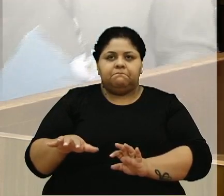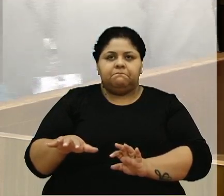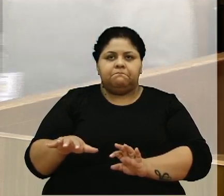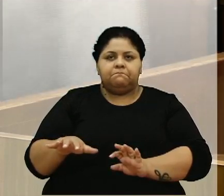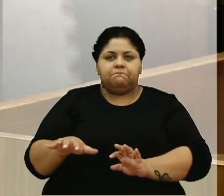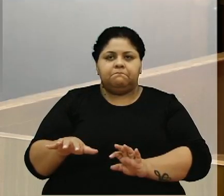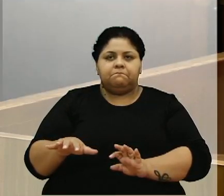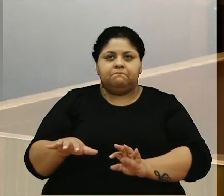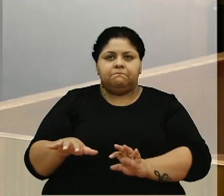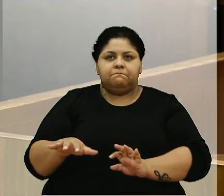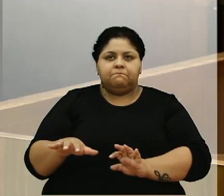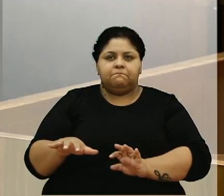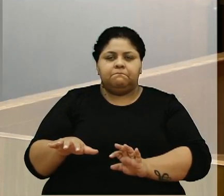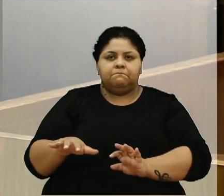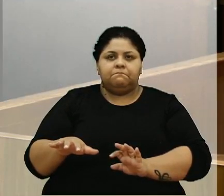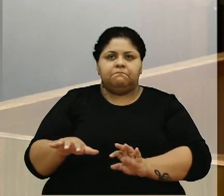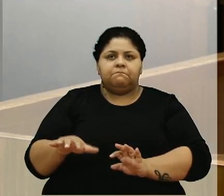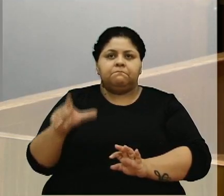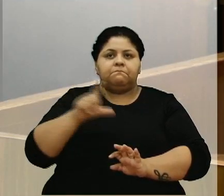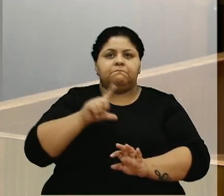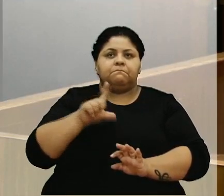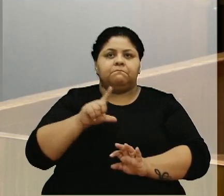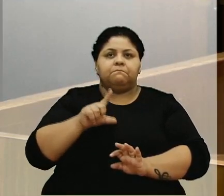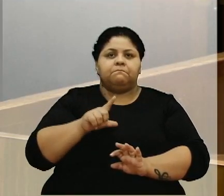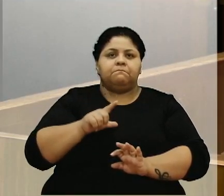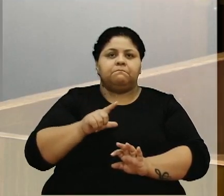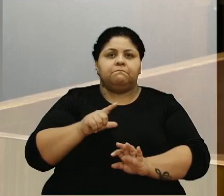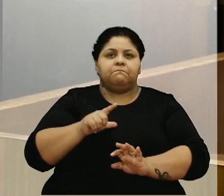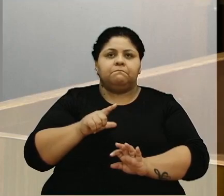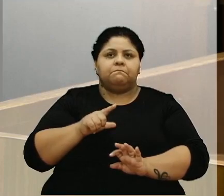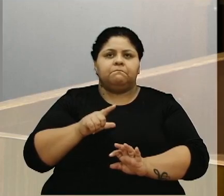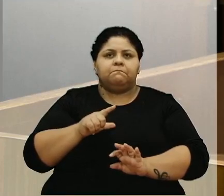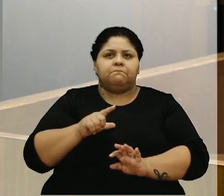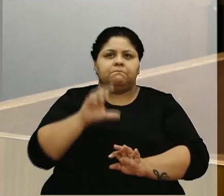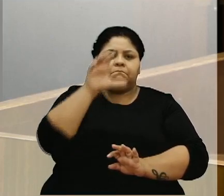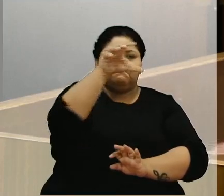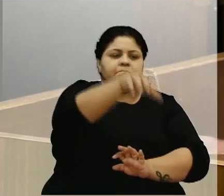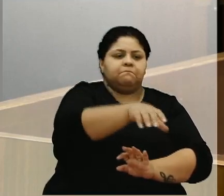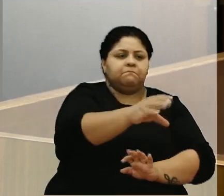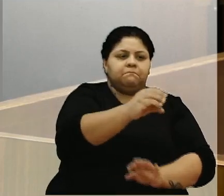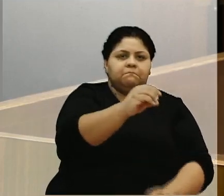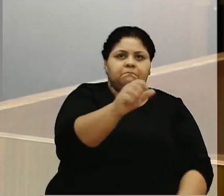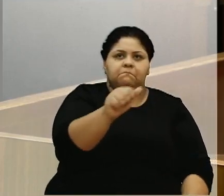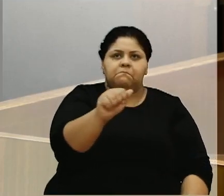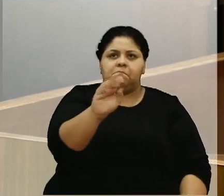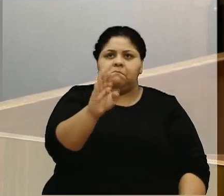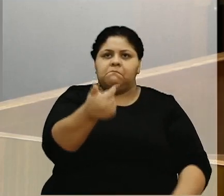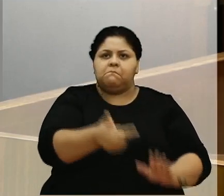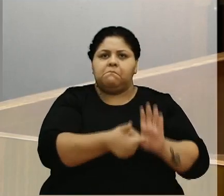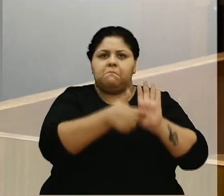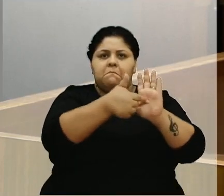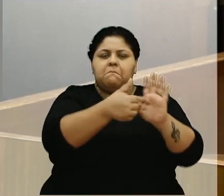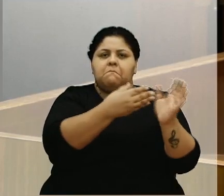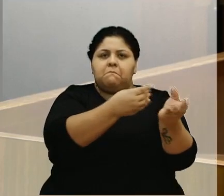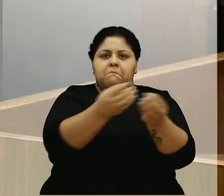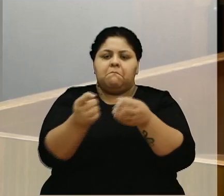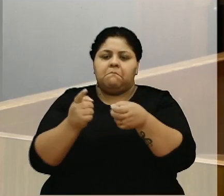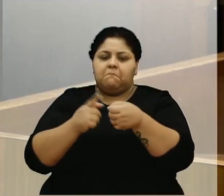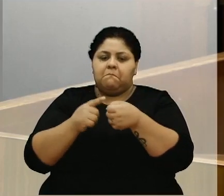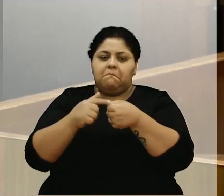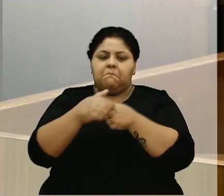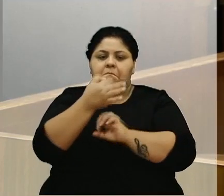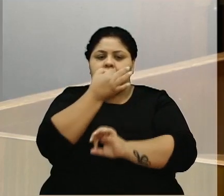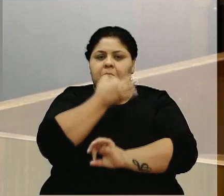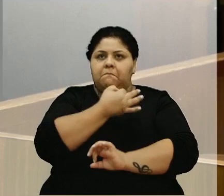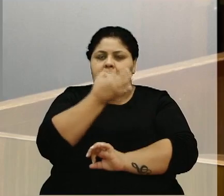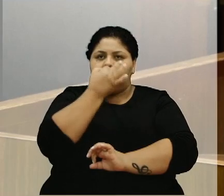tem. E tem um departamento da UAB que está se destacando muito aí na cidade de Caxias do Sul.